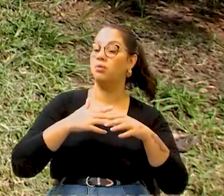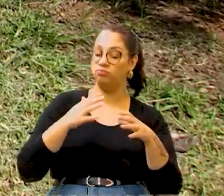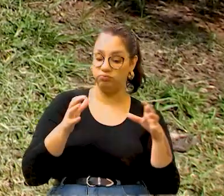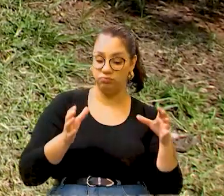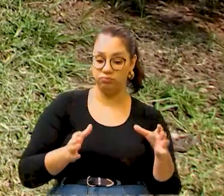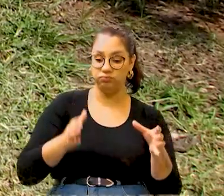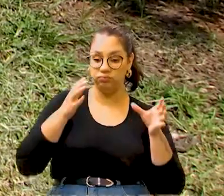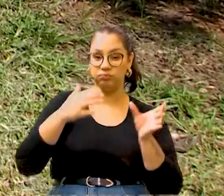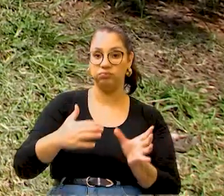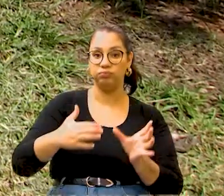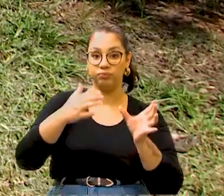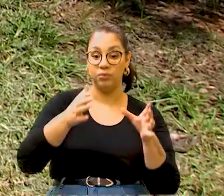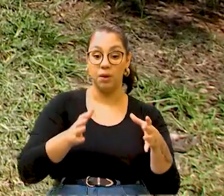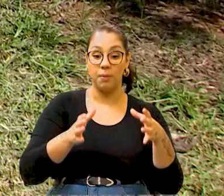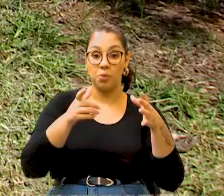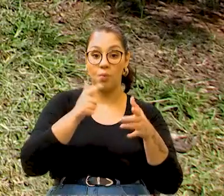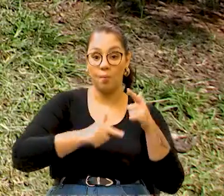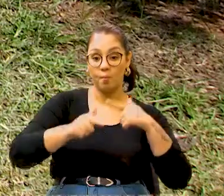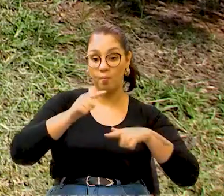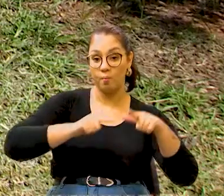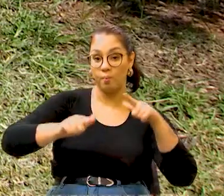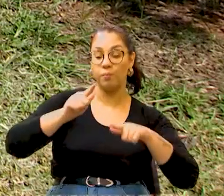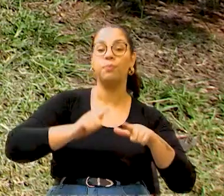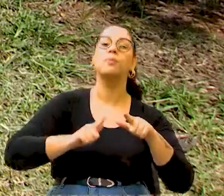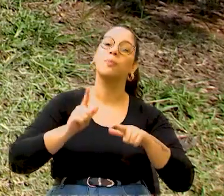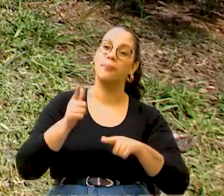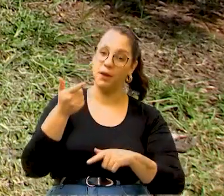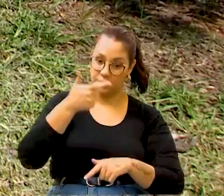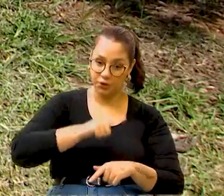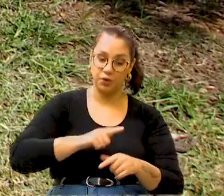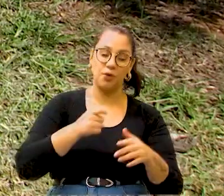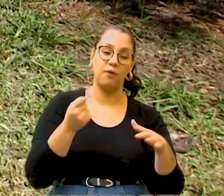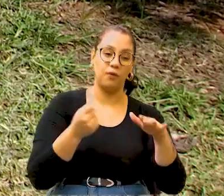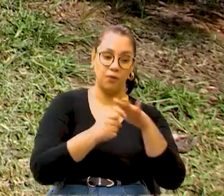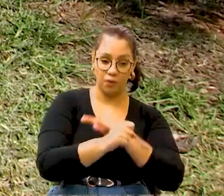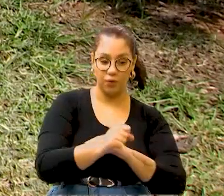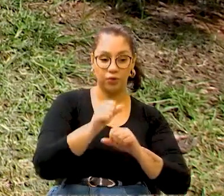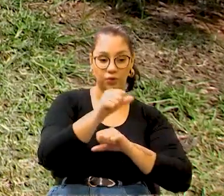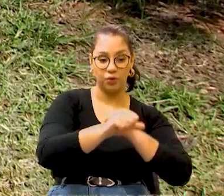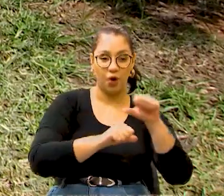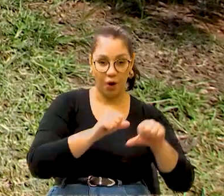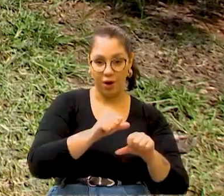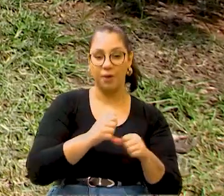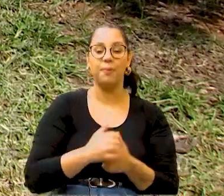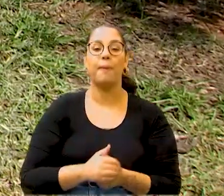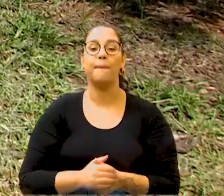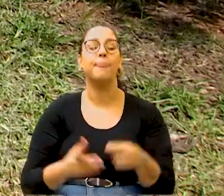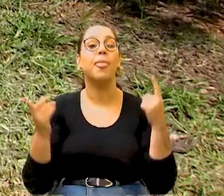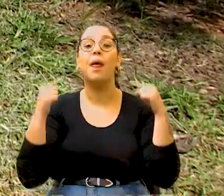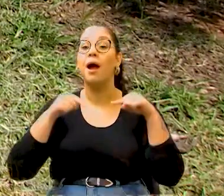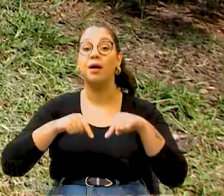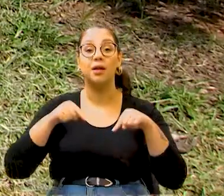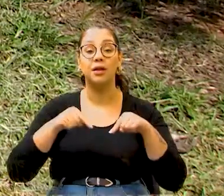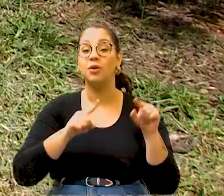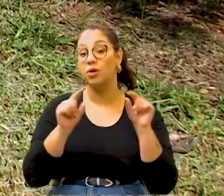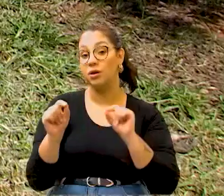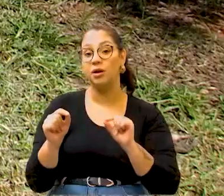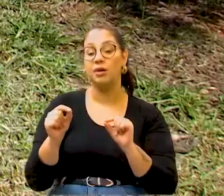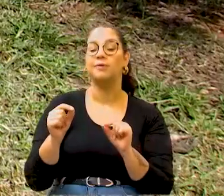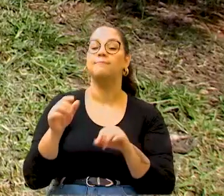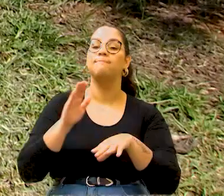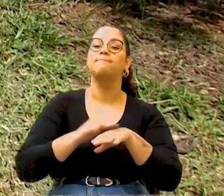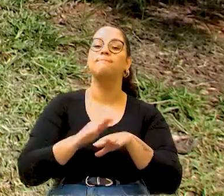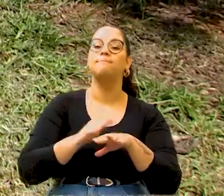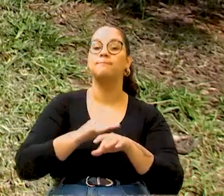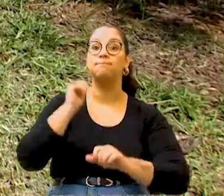processo, são incorporados no processo de compostagem, os baldes são higienizados para que possa acontecer novamente esse sistema de troca.